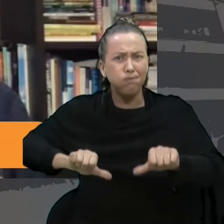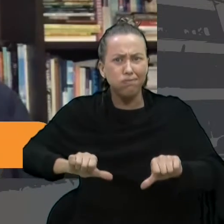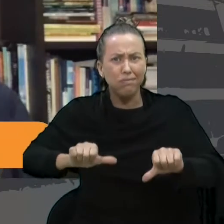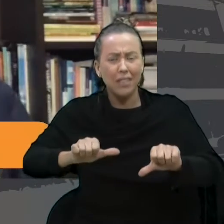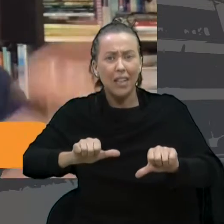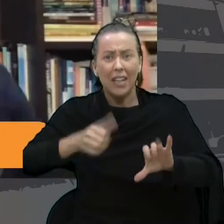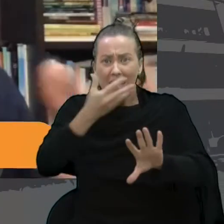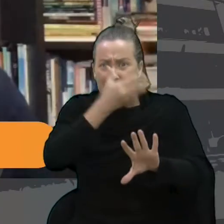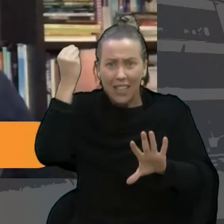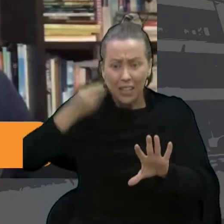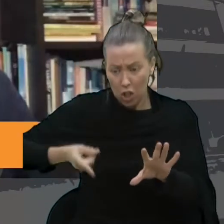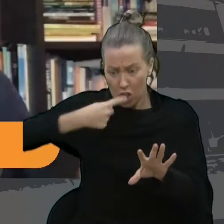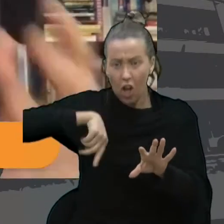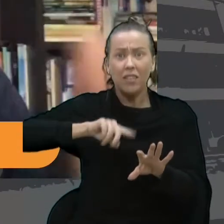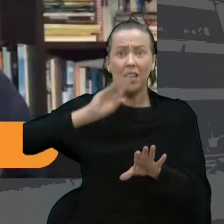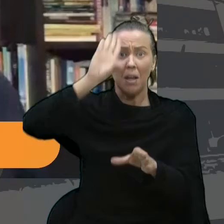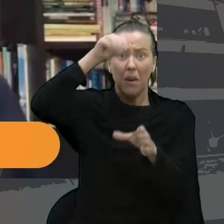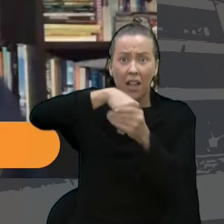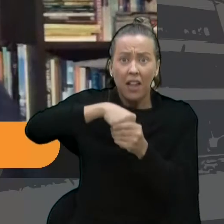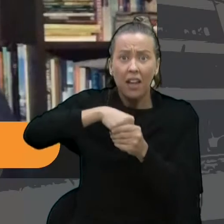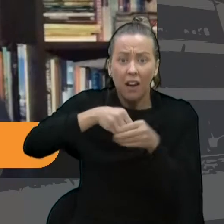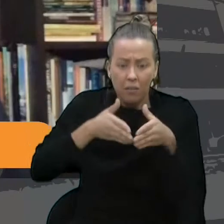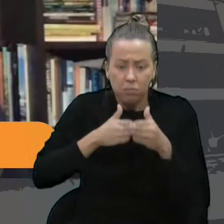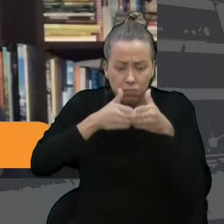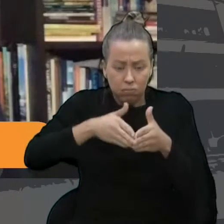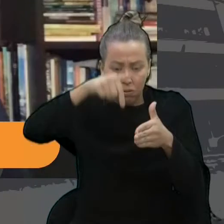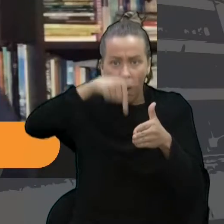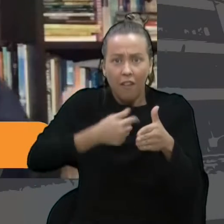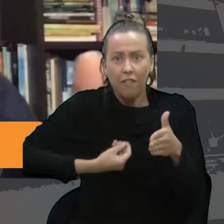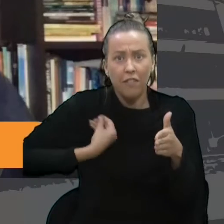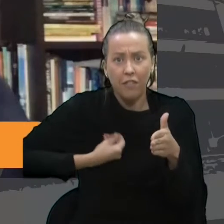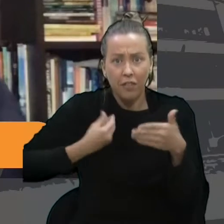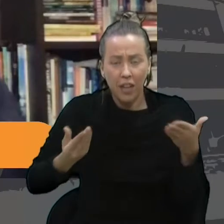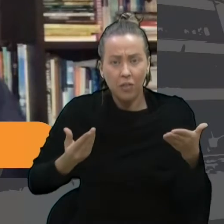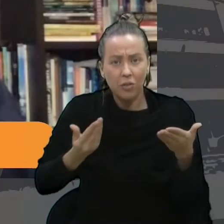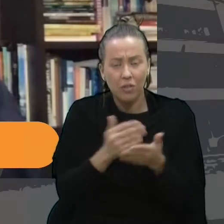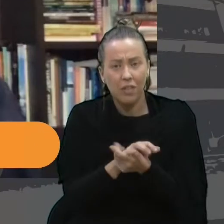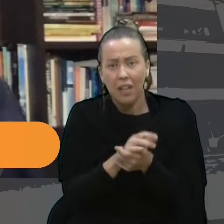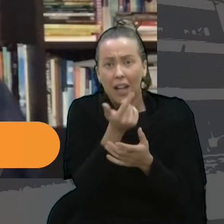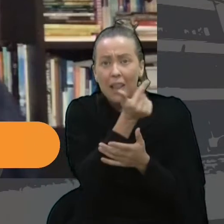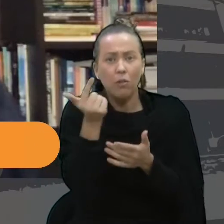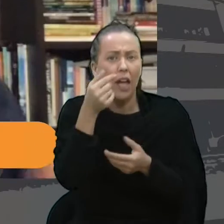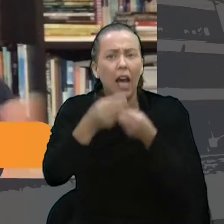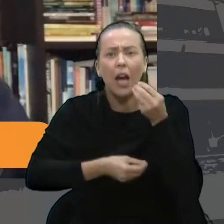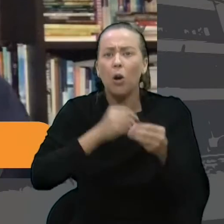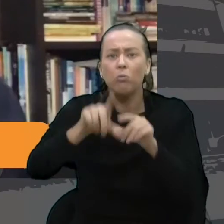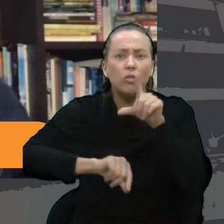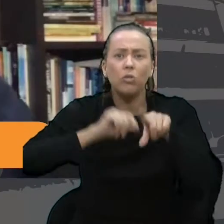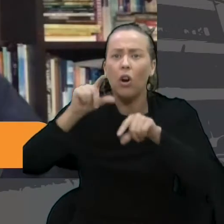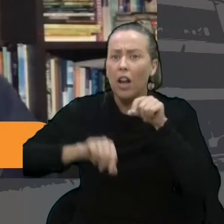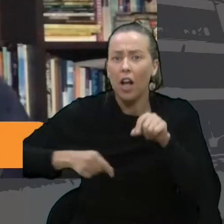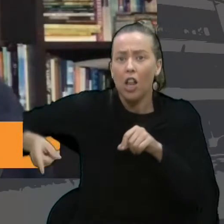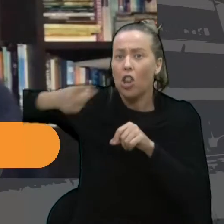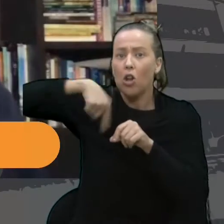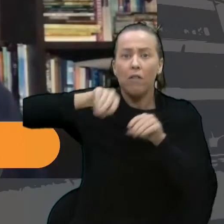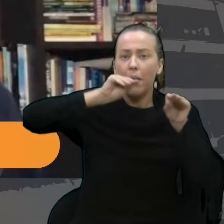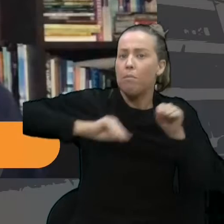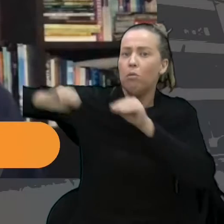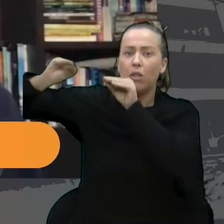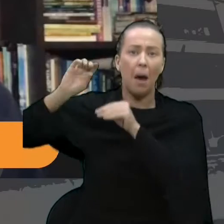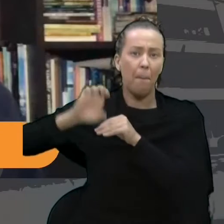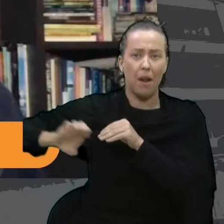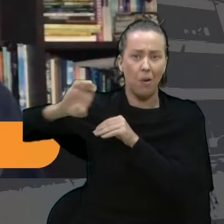está esquecendo que a gente está neste país. A gente não tem alternativa, nós não vamos nos mudar para a